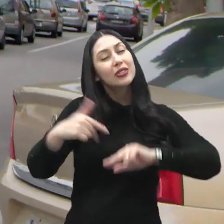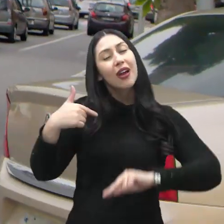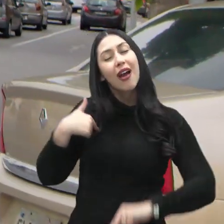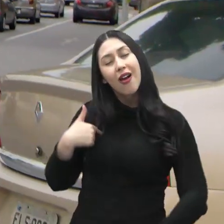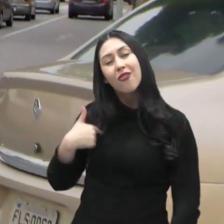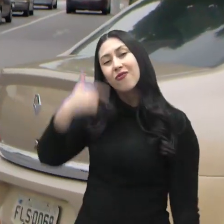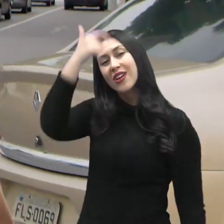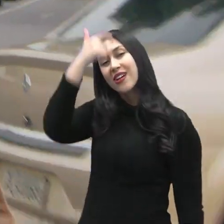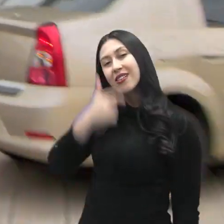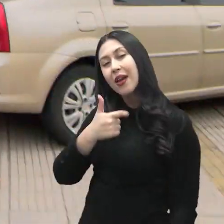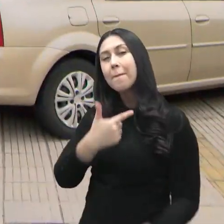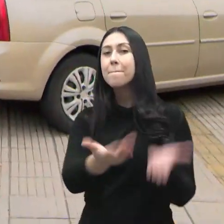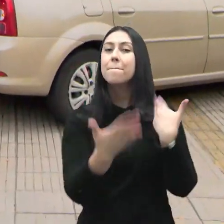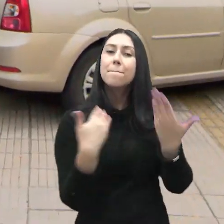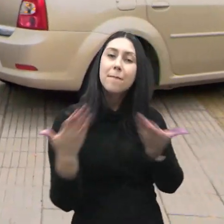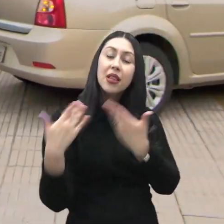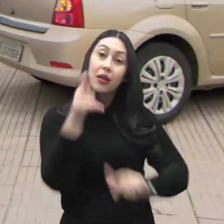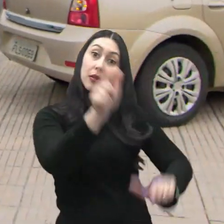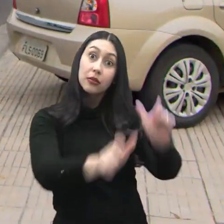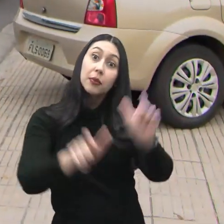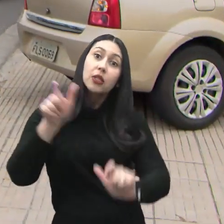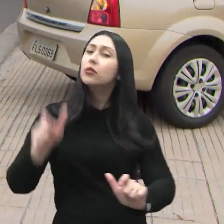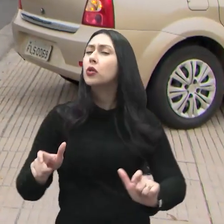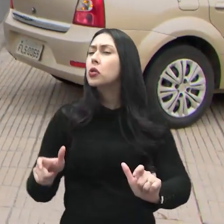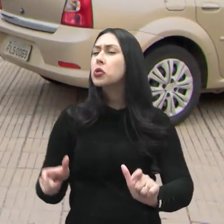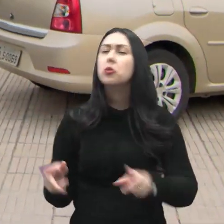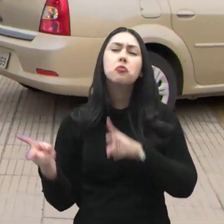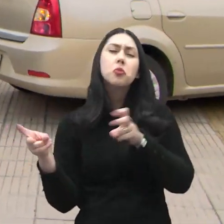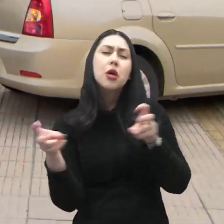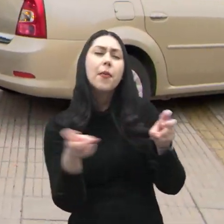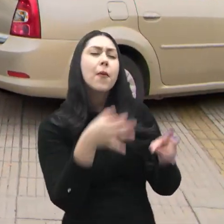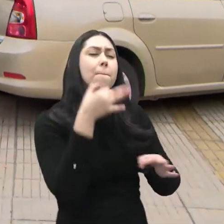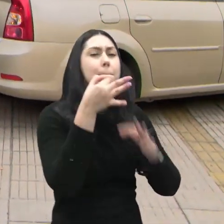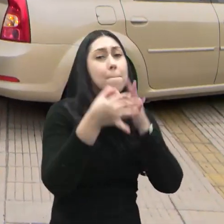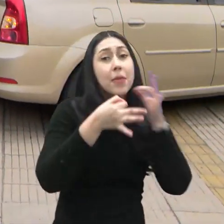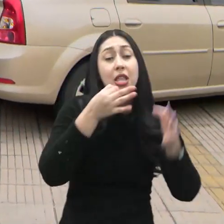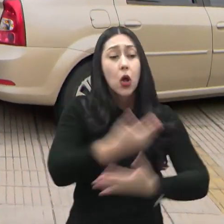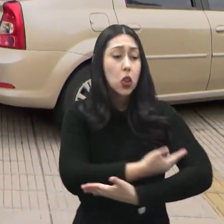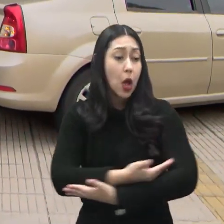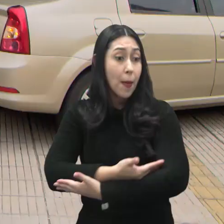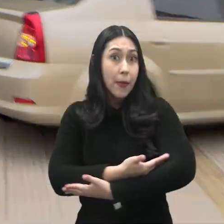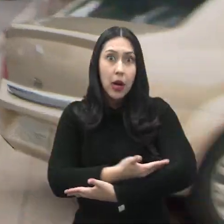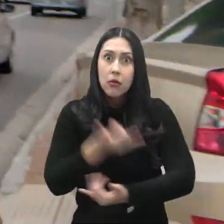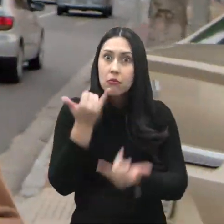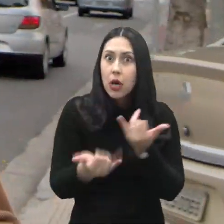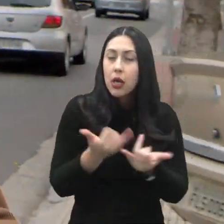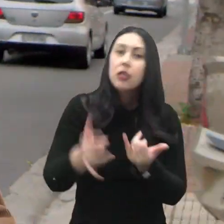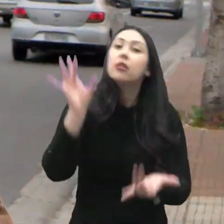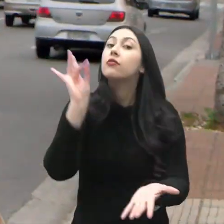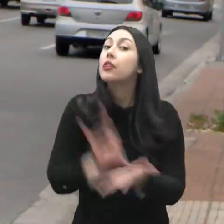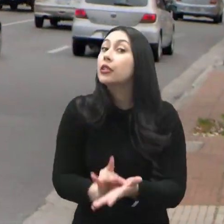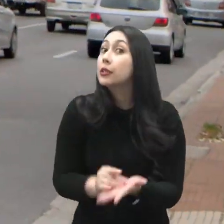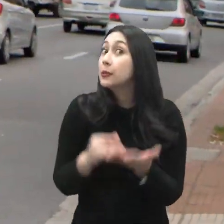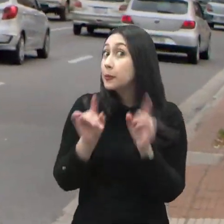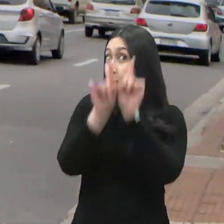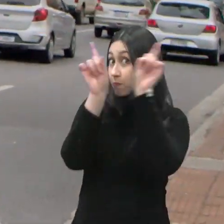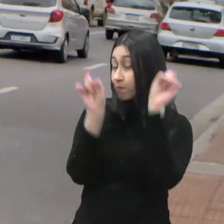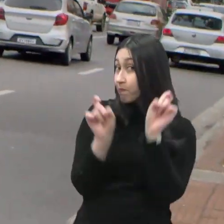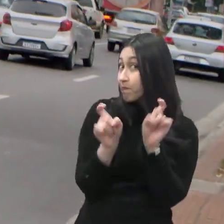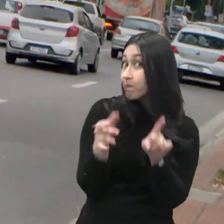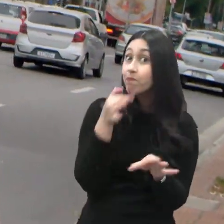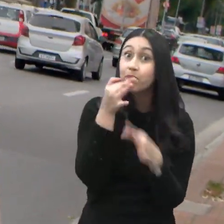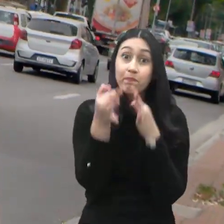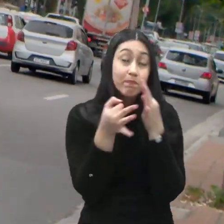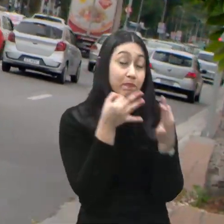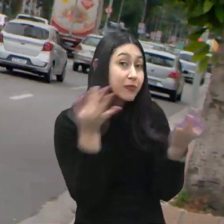hoje, eu, Vitor Krigor, vim bater um papo com a galera e ver o que eles pensam sobre os bebês hiperrealistas. E aí, o que será que essa galera